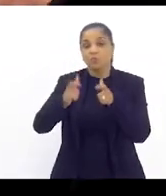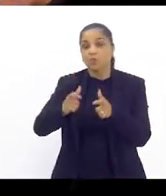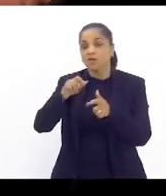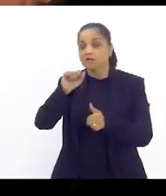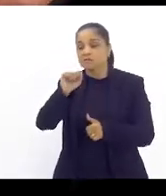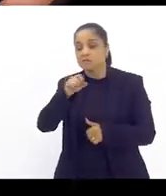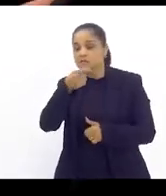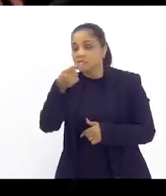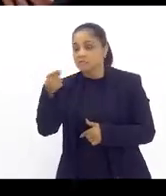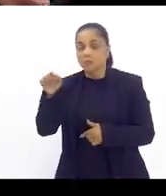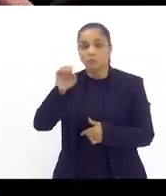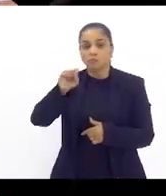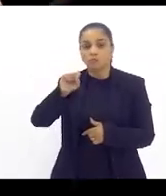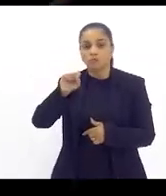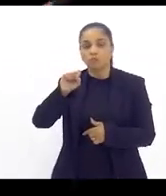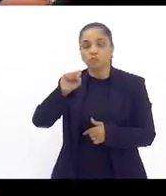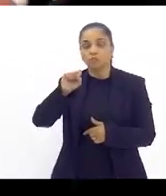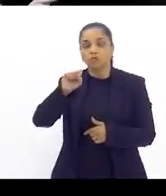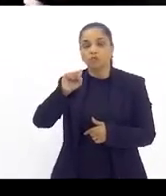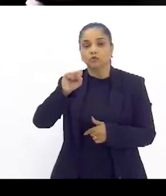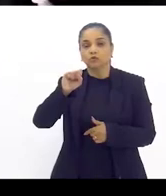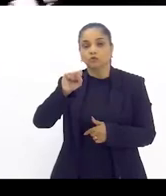o Parlamento de São João da Barra